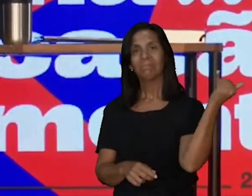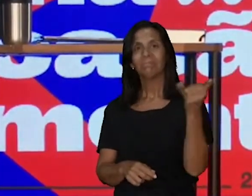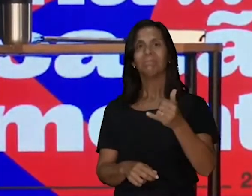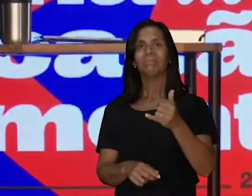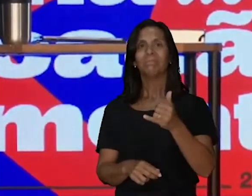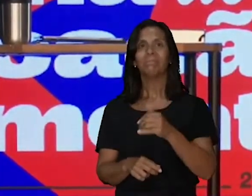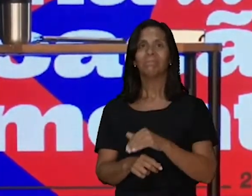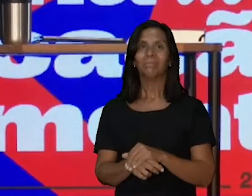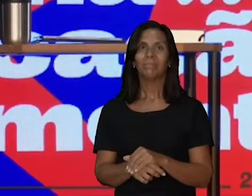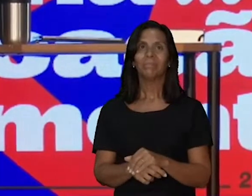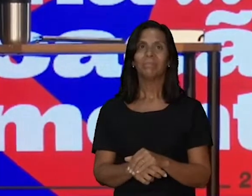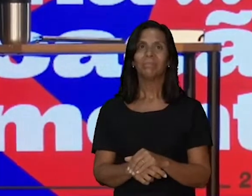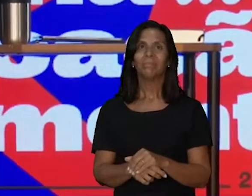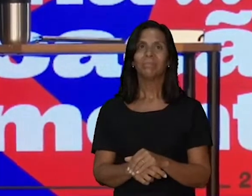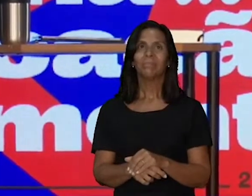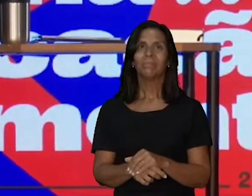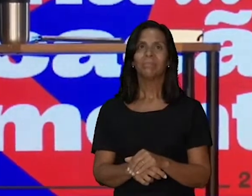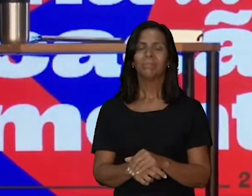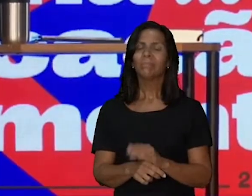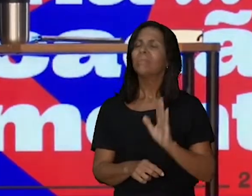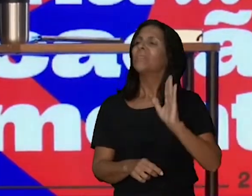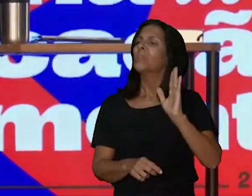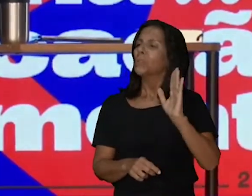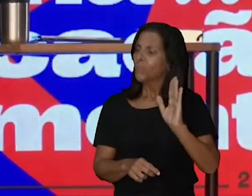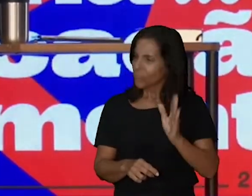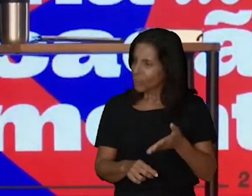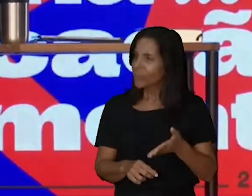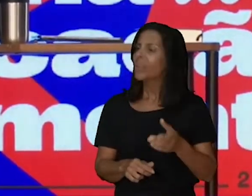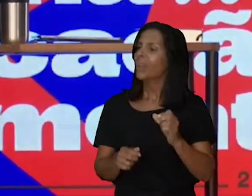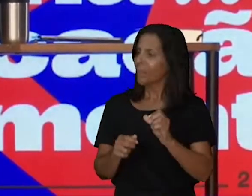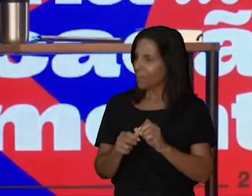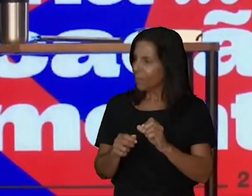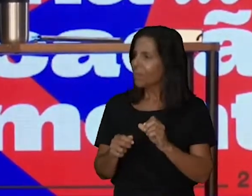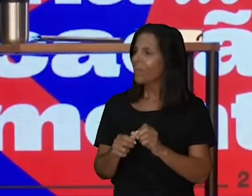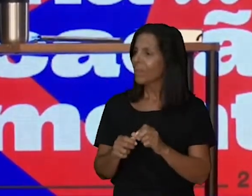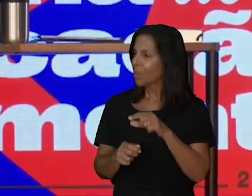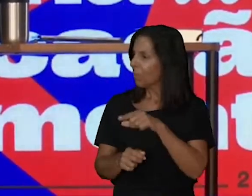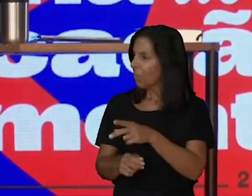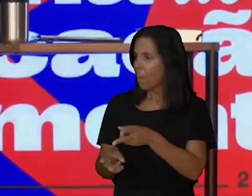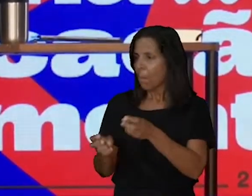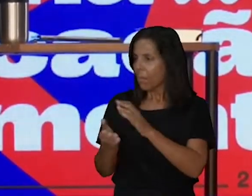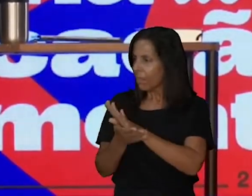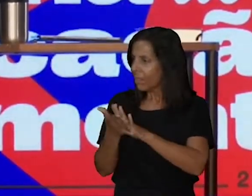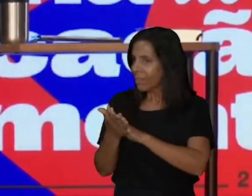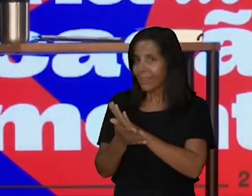E Ele diz: eu já estou fazendo, vocês ainda não percebem?